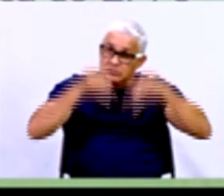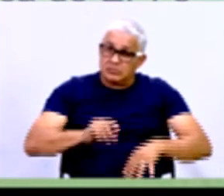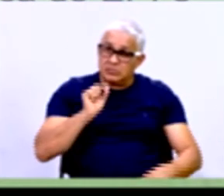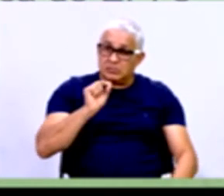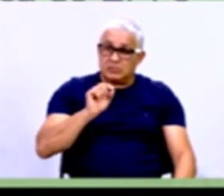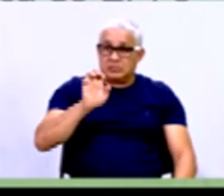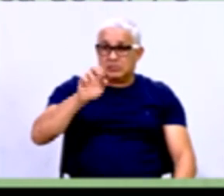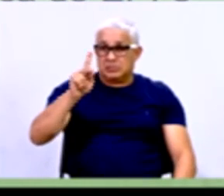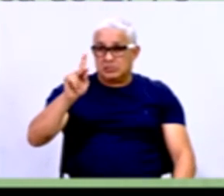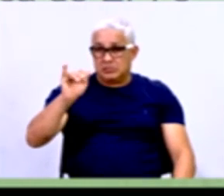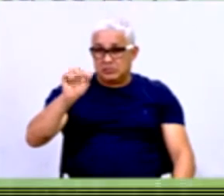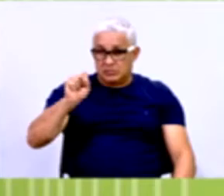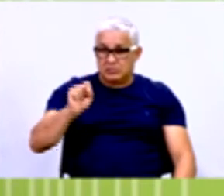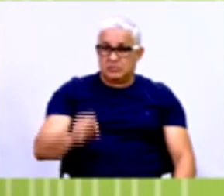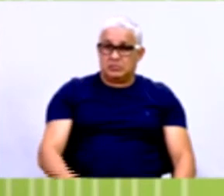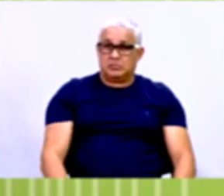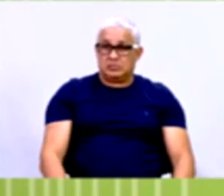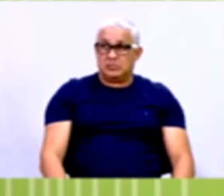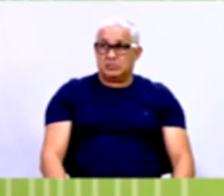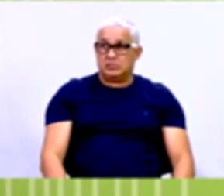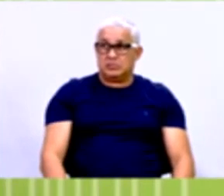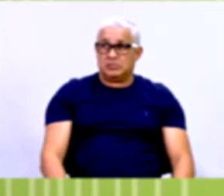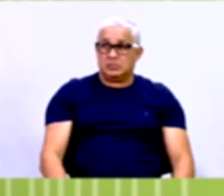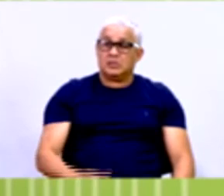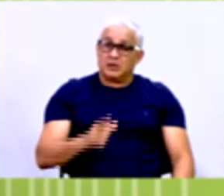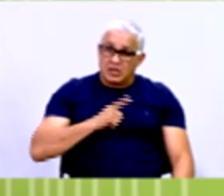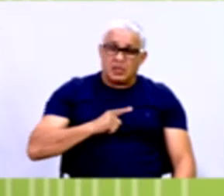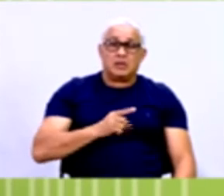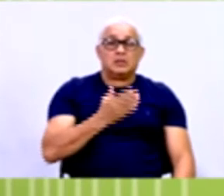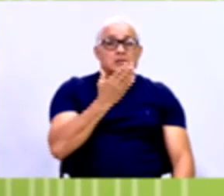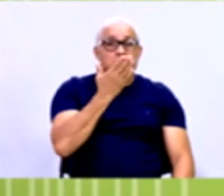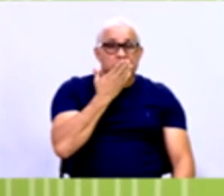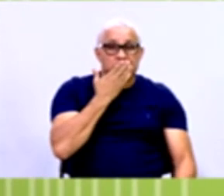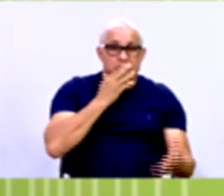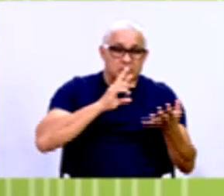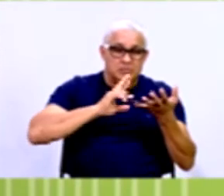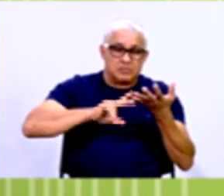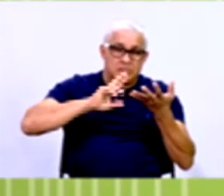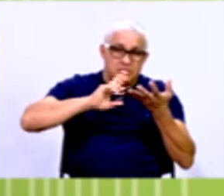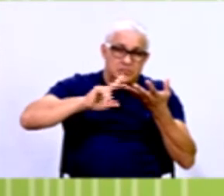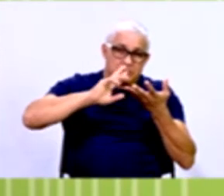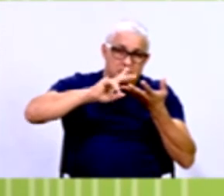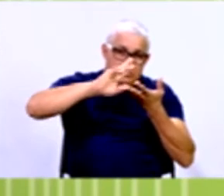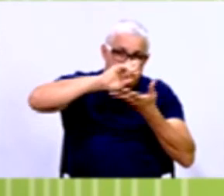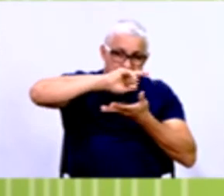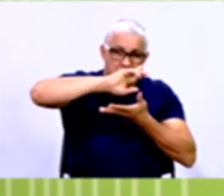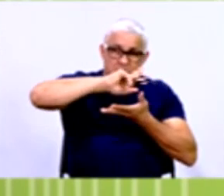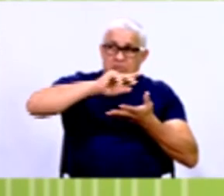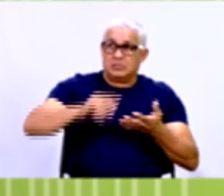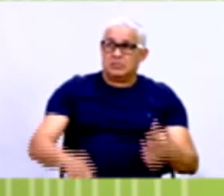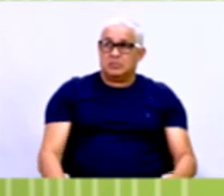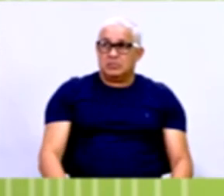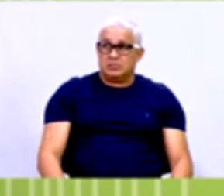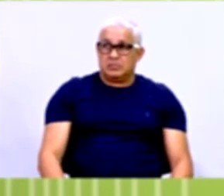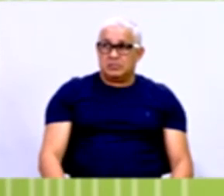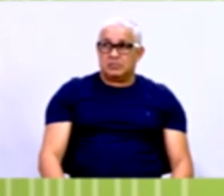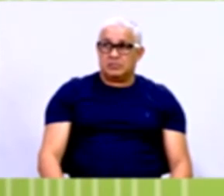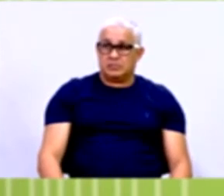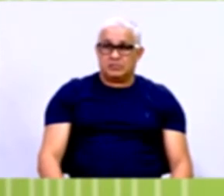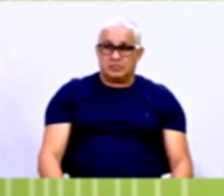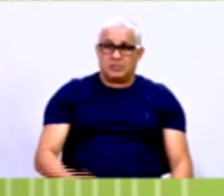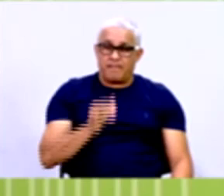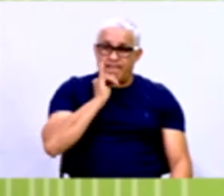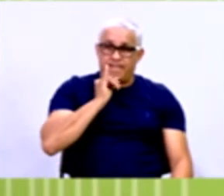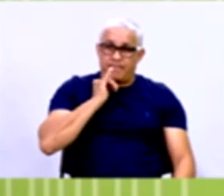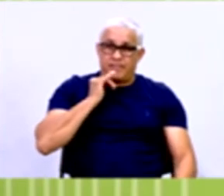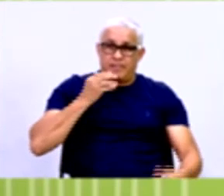os EPIs, eles são categorizados, né? São algumas categorias que nós iremos tratar agora. Então, os